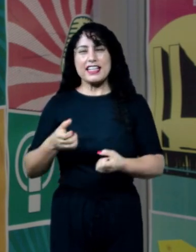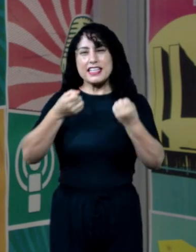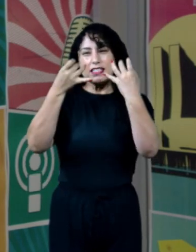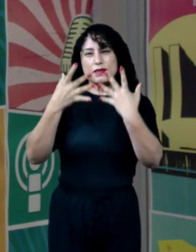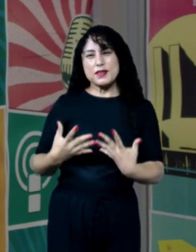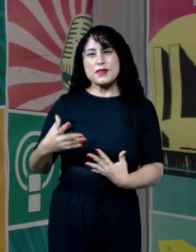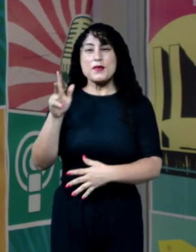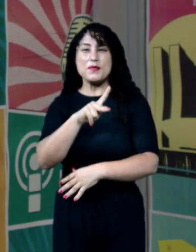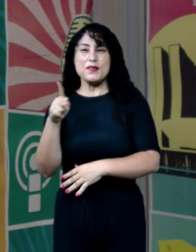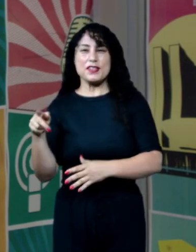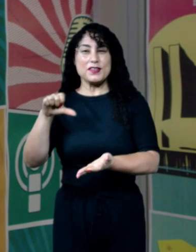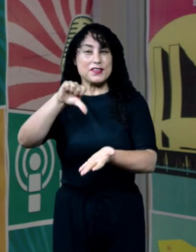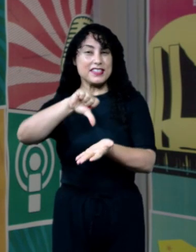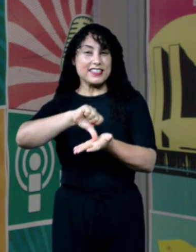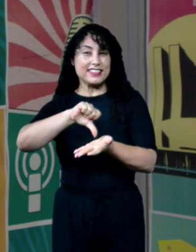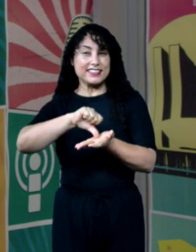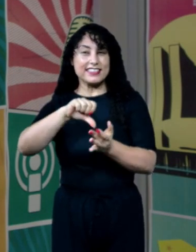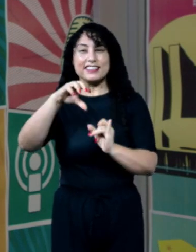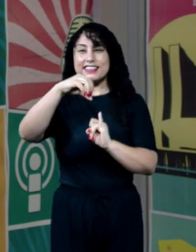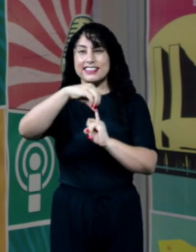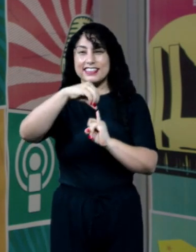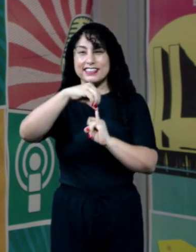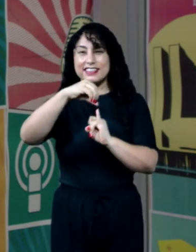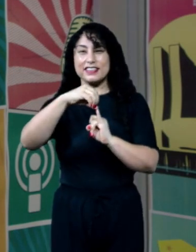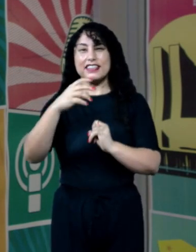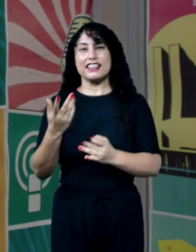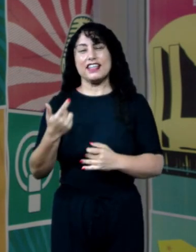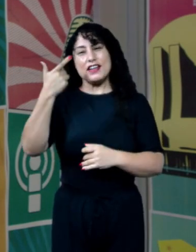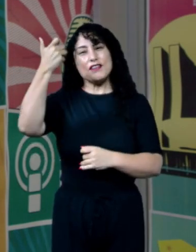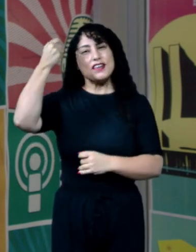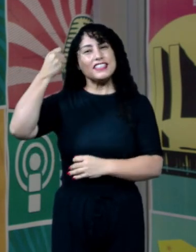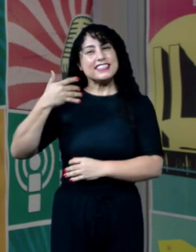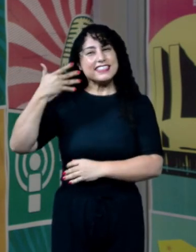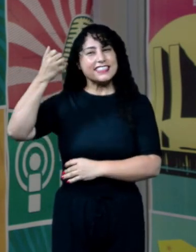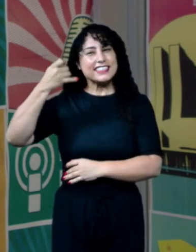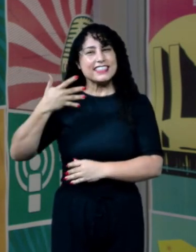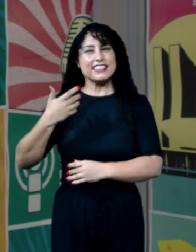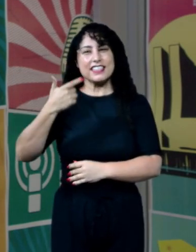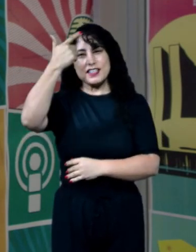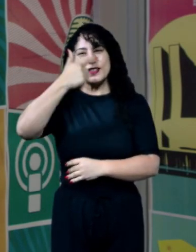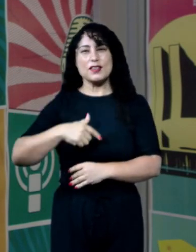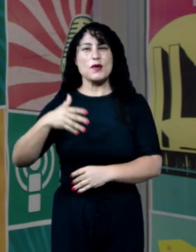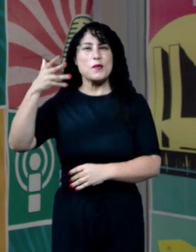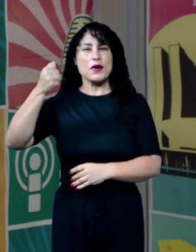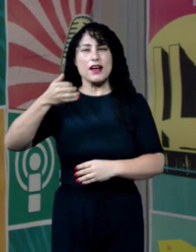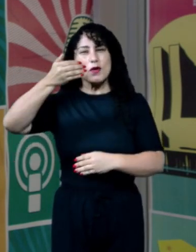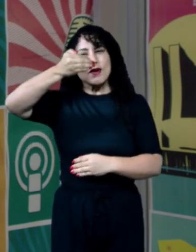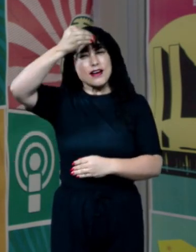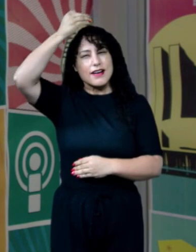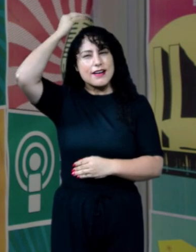professor do IFB. Eu também vou fazer minha audiodescrição. Eu sou branco, sou calvo,